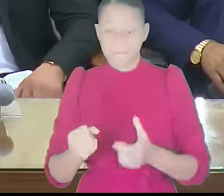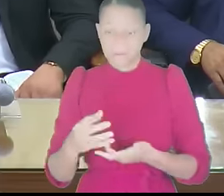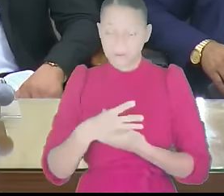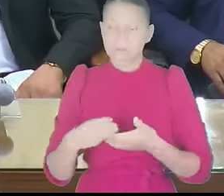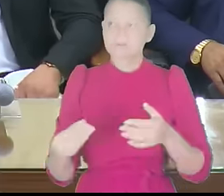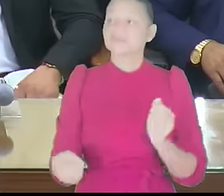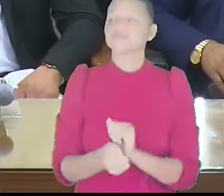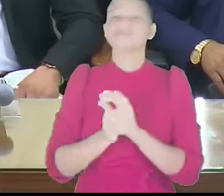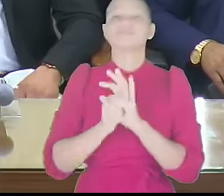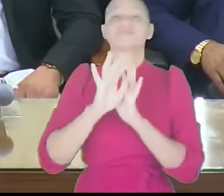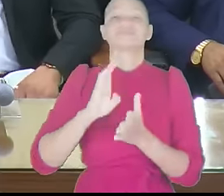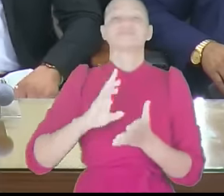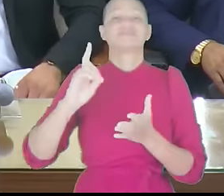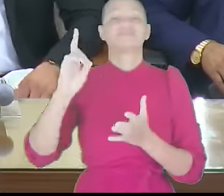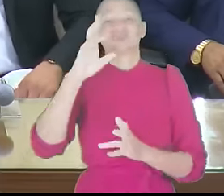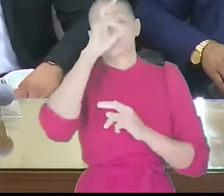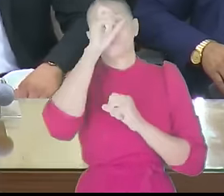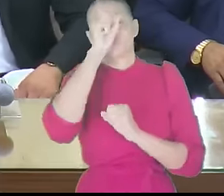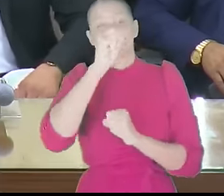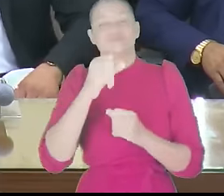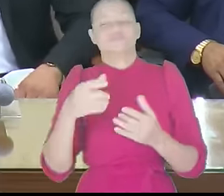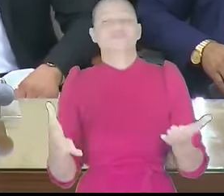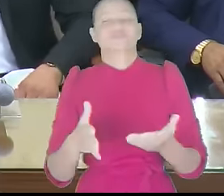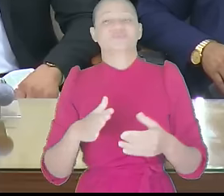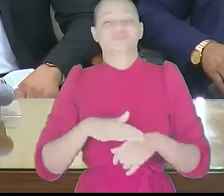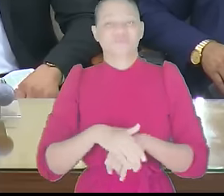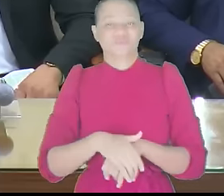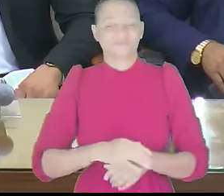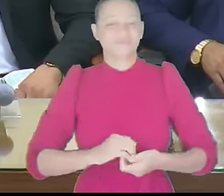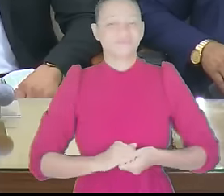para Deus mais forte nesta noite?